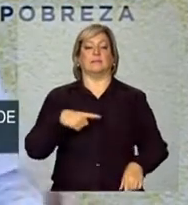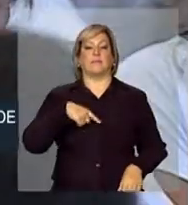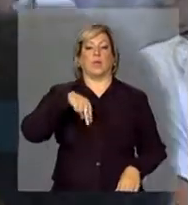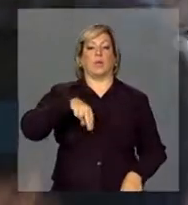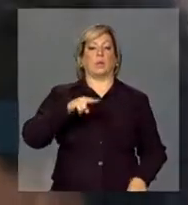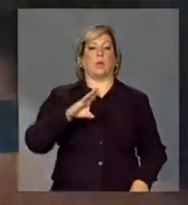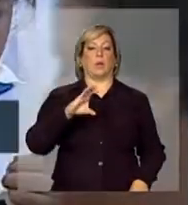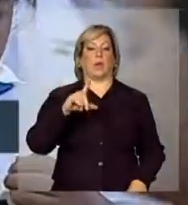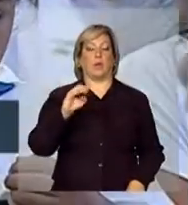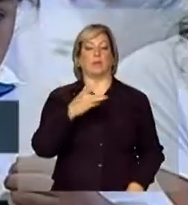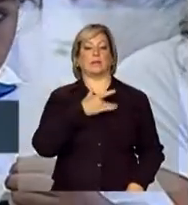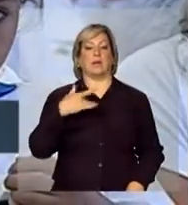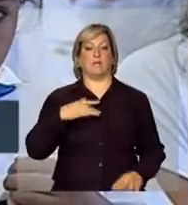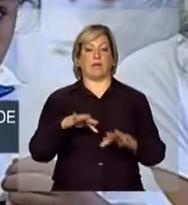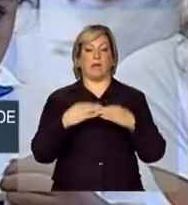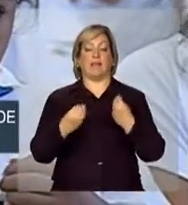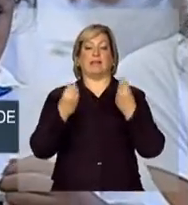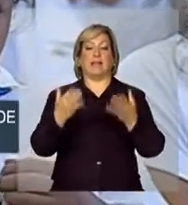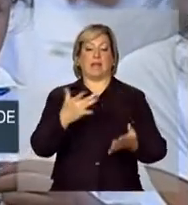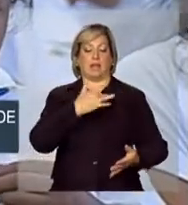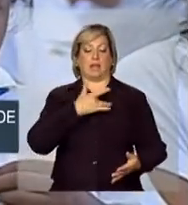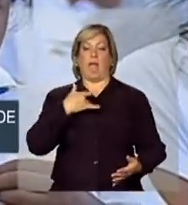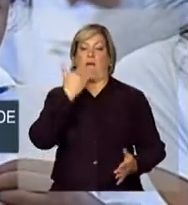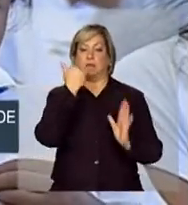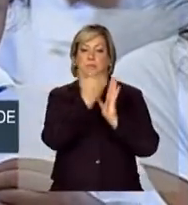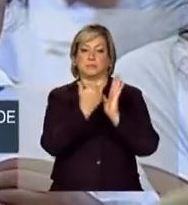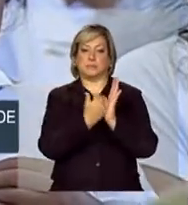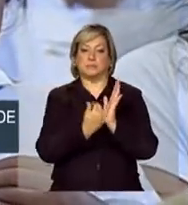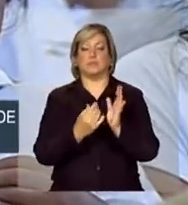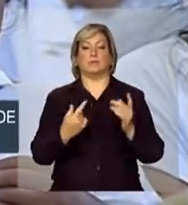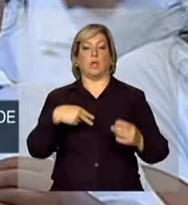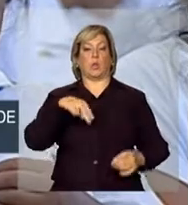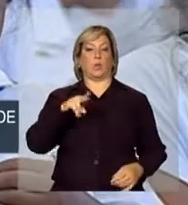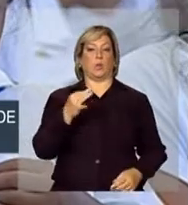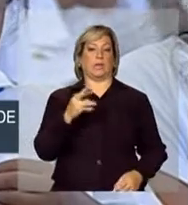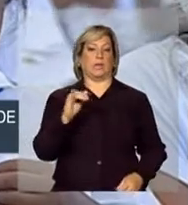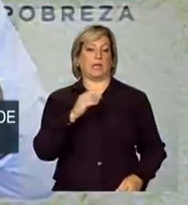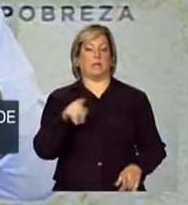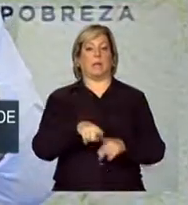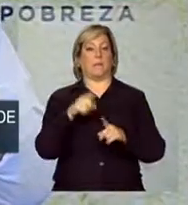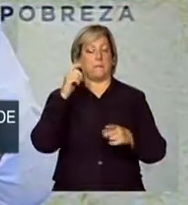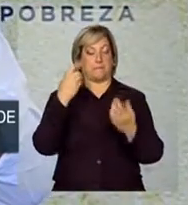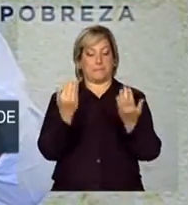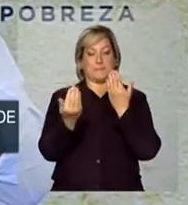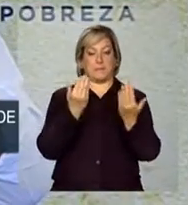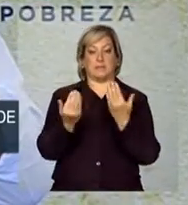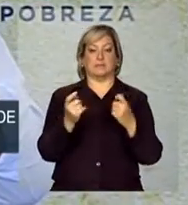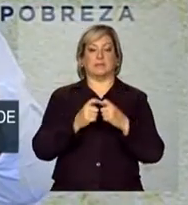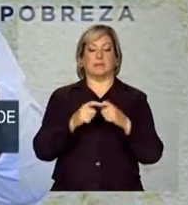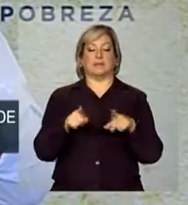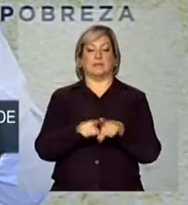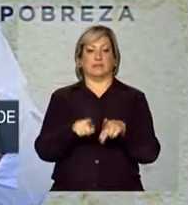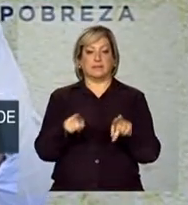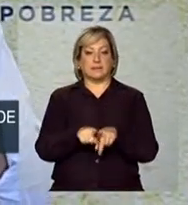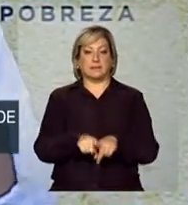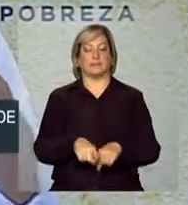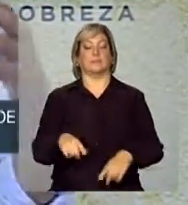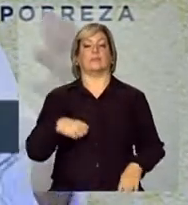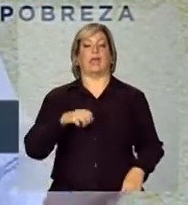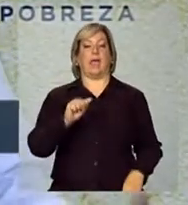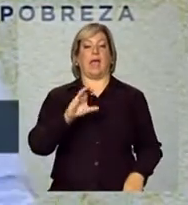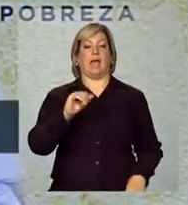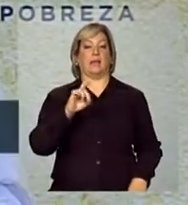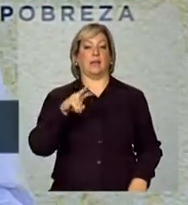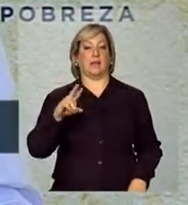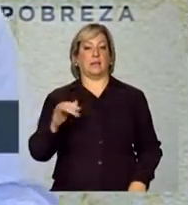o núcleo de Apoio à Saúde da Família leva nutricionistas psicólogos agora através da academia da Saúde nós podemos